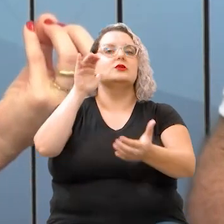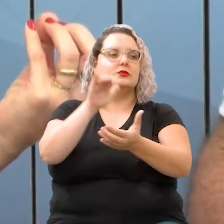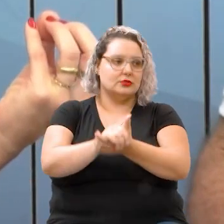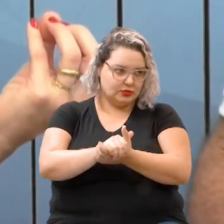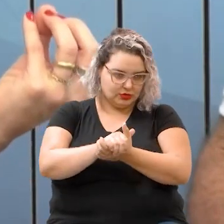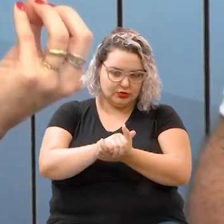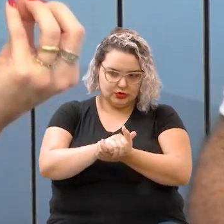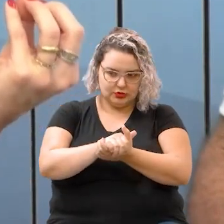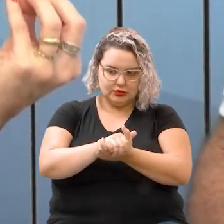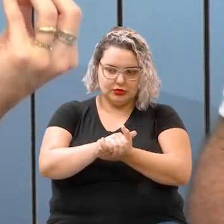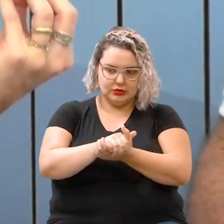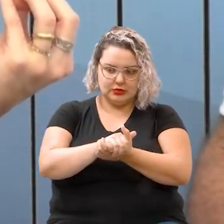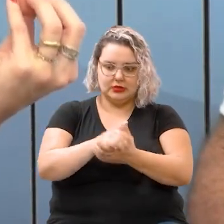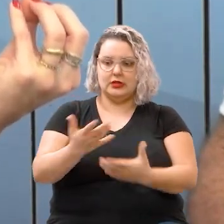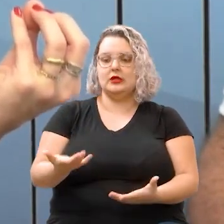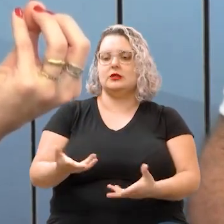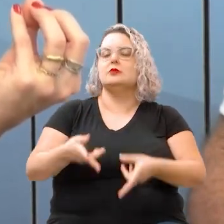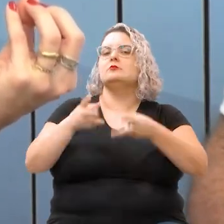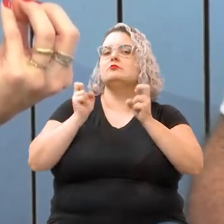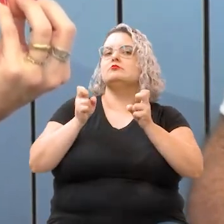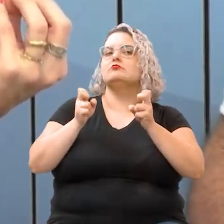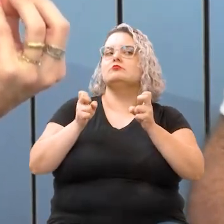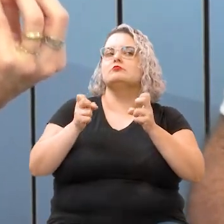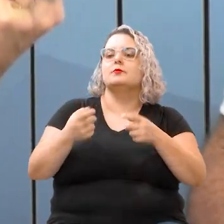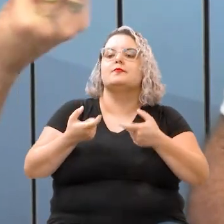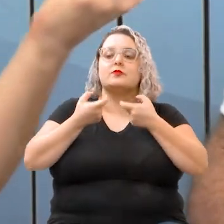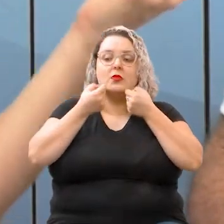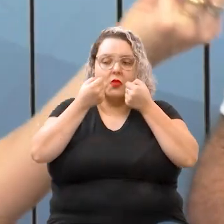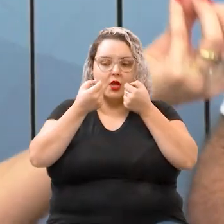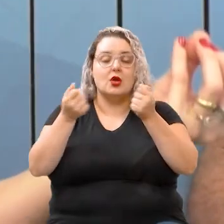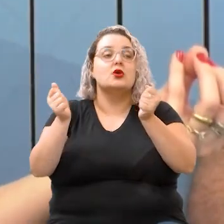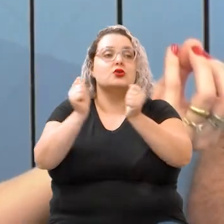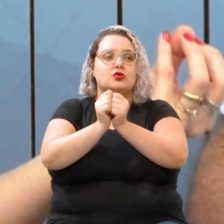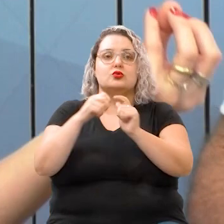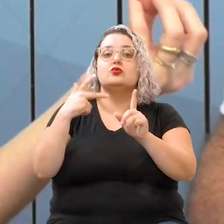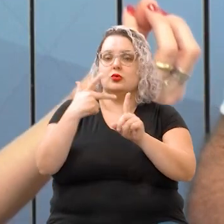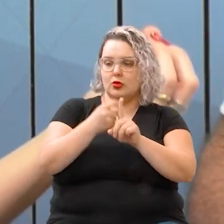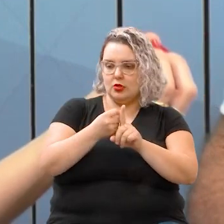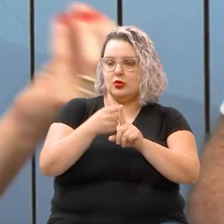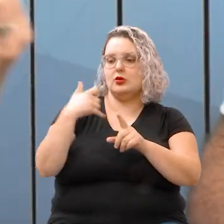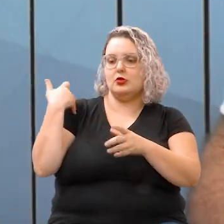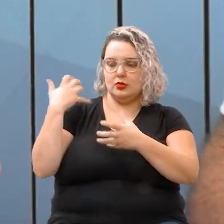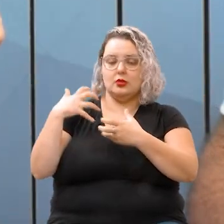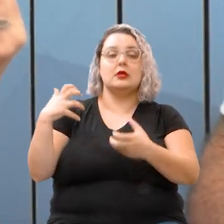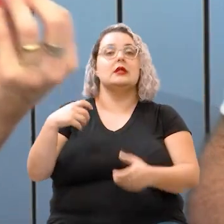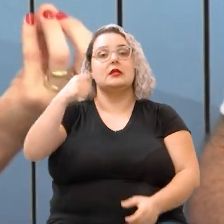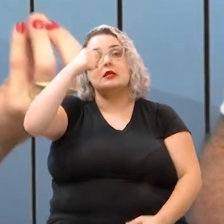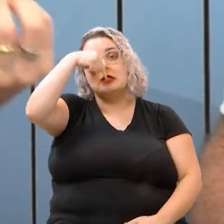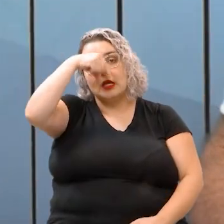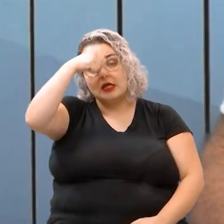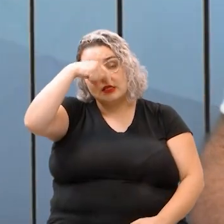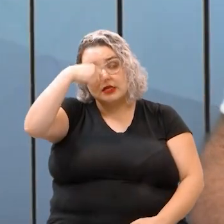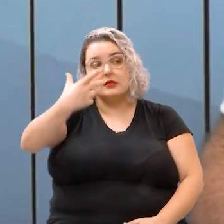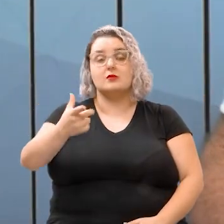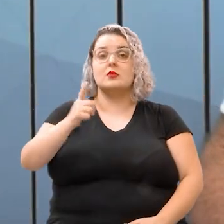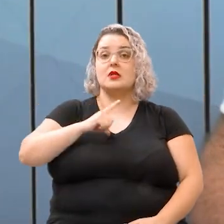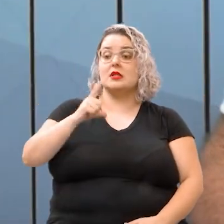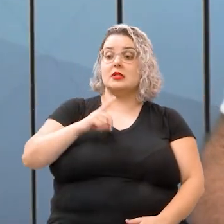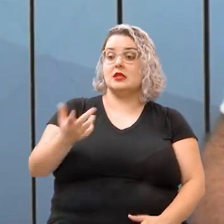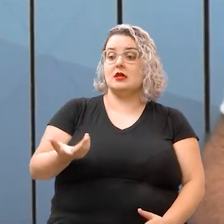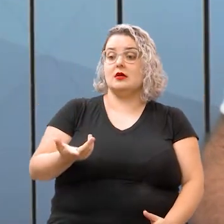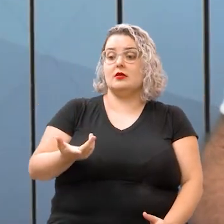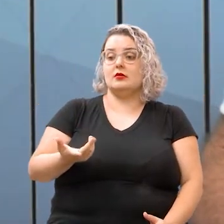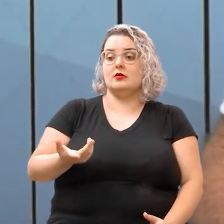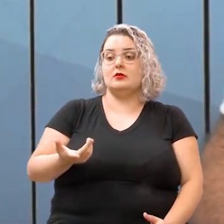da prevenção, da detecção precoce de câncer bucal, junto com a vacina dos idosos, da gripe, né? Sim. Tem muitos que